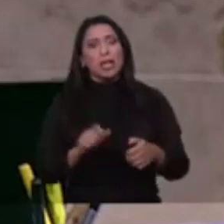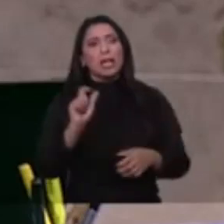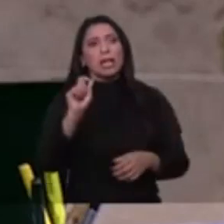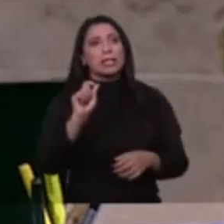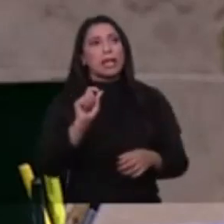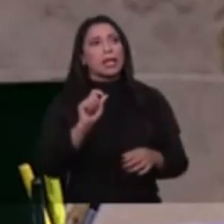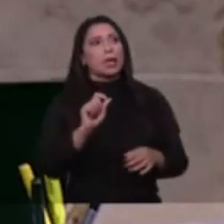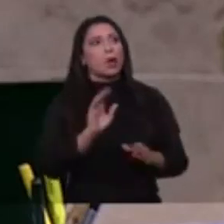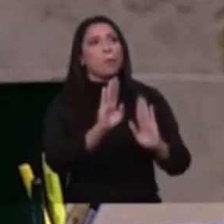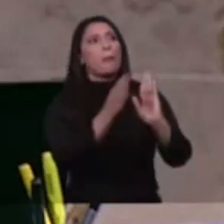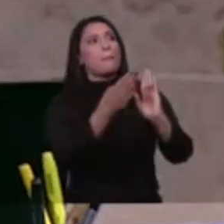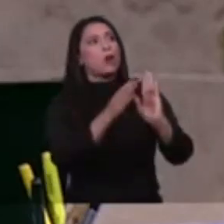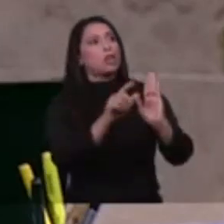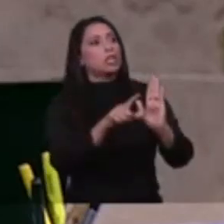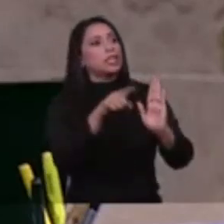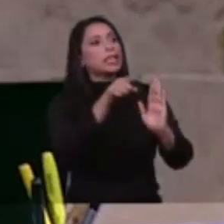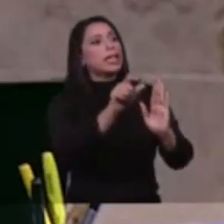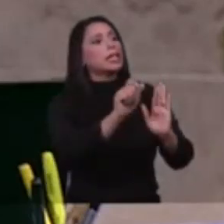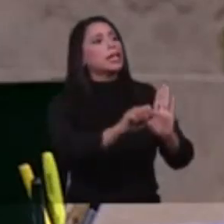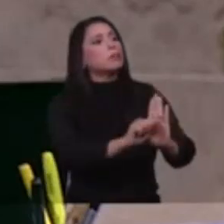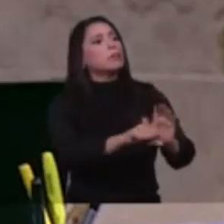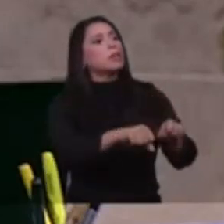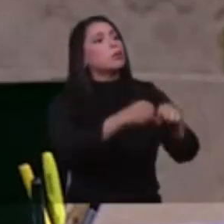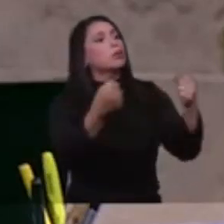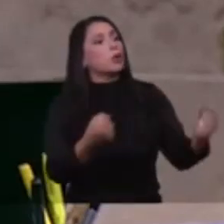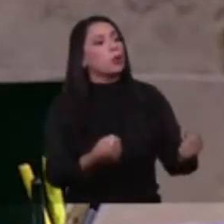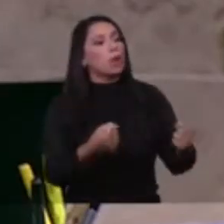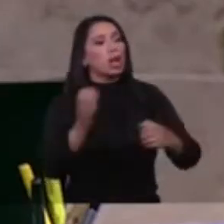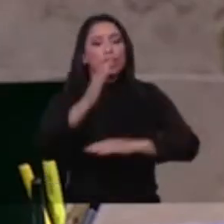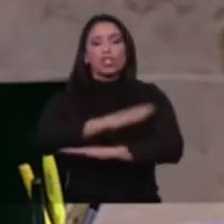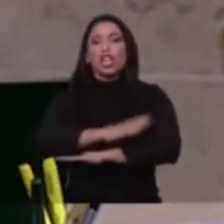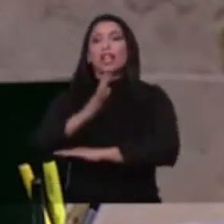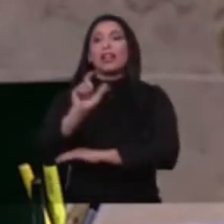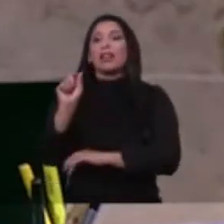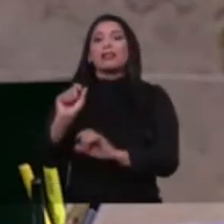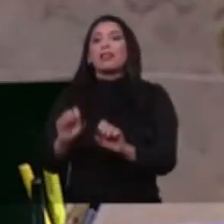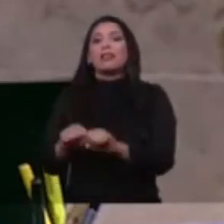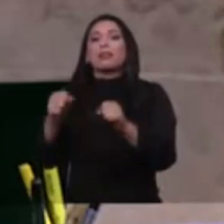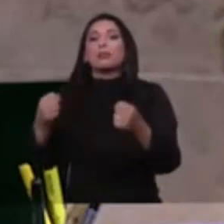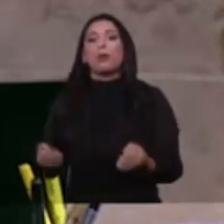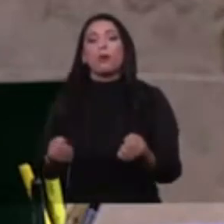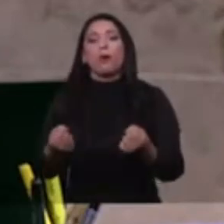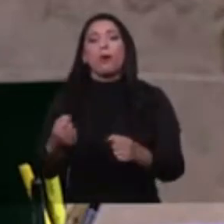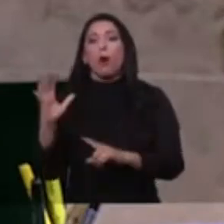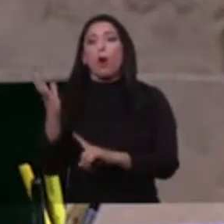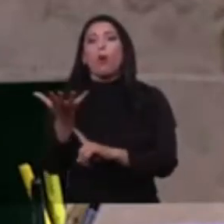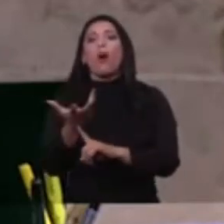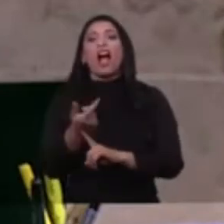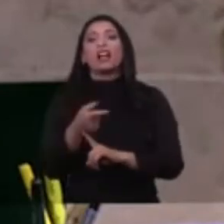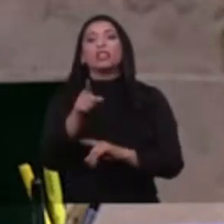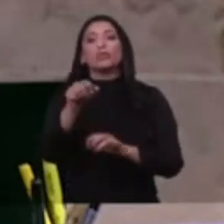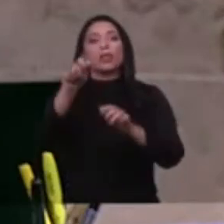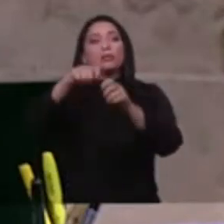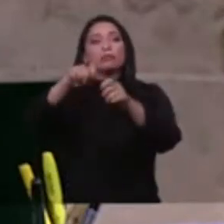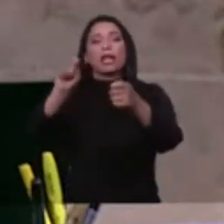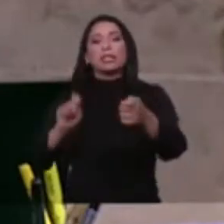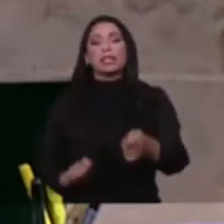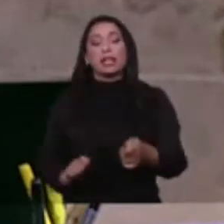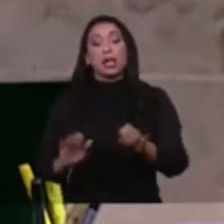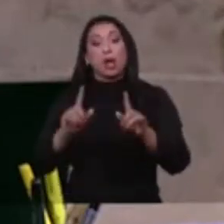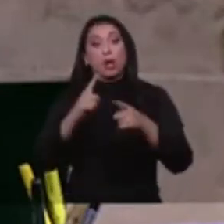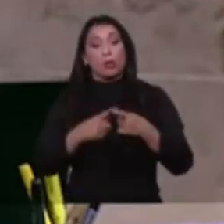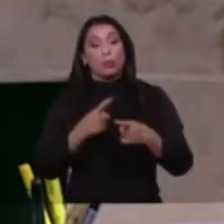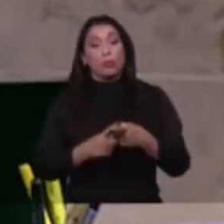uma porta, quem quebrou uma janela ou quem danificou uma obra de arte, porque responde